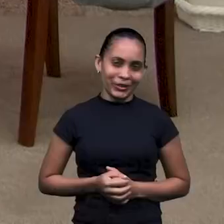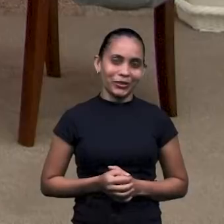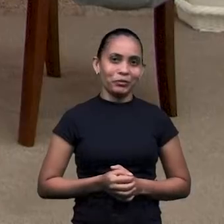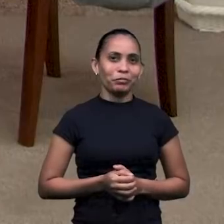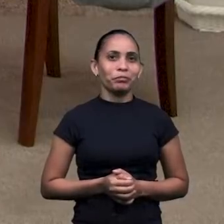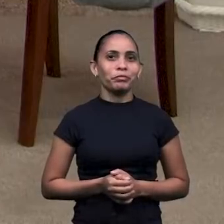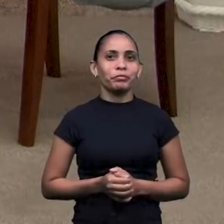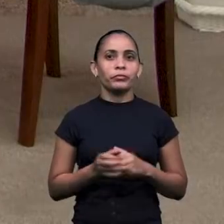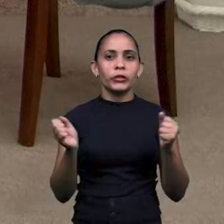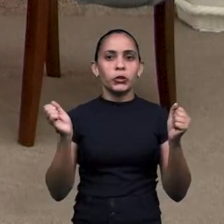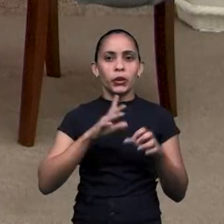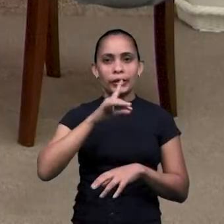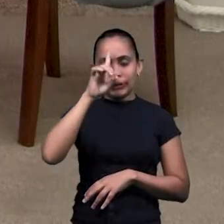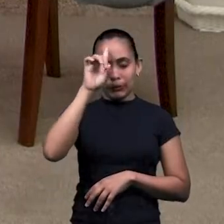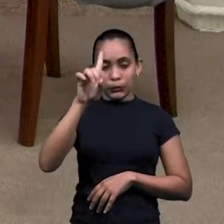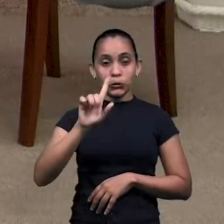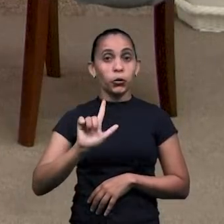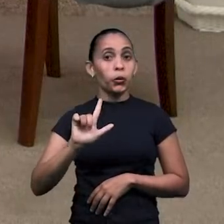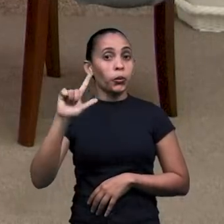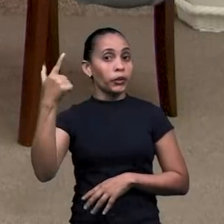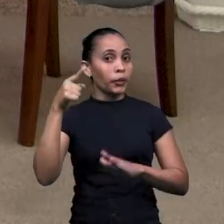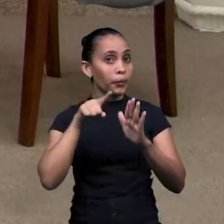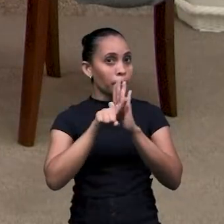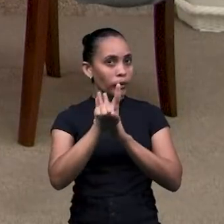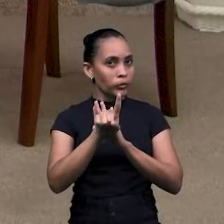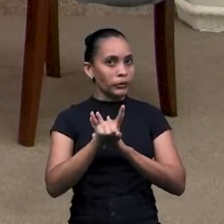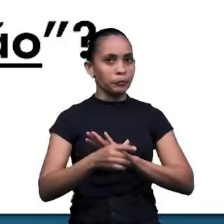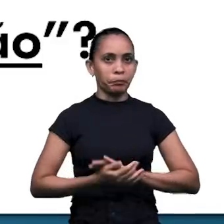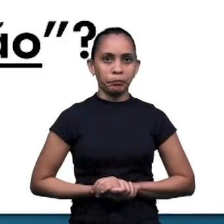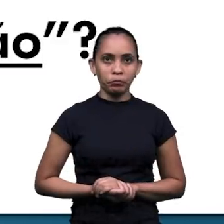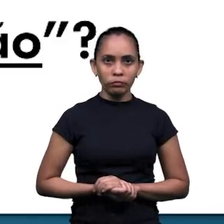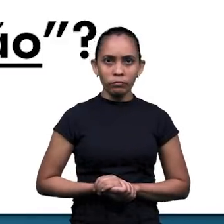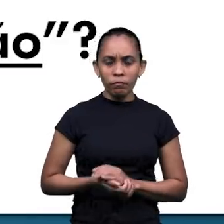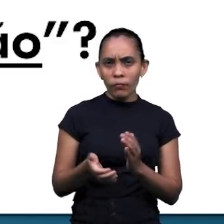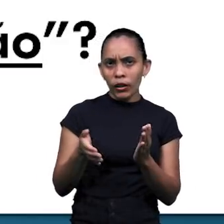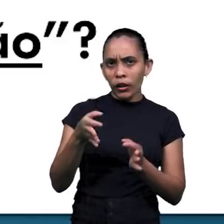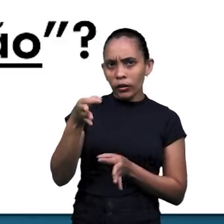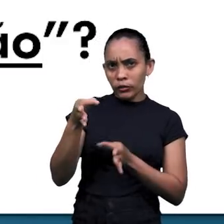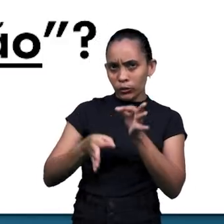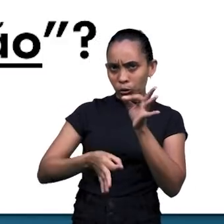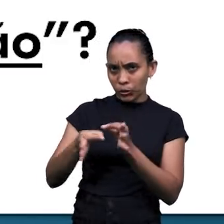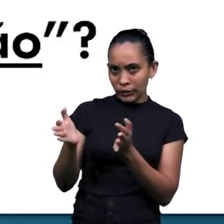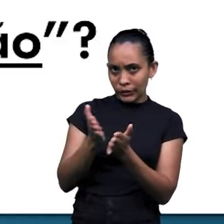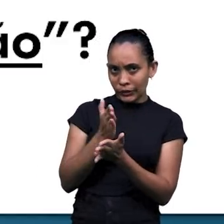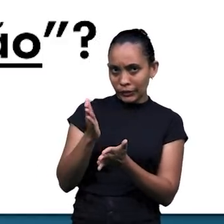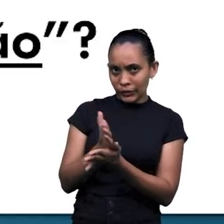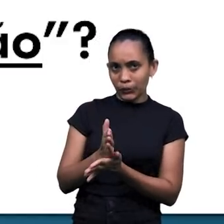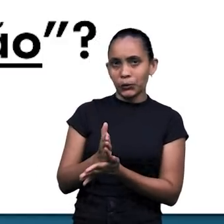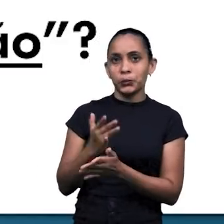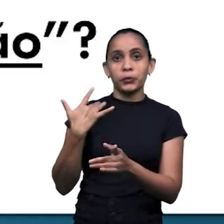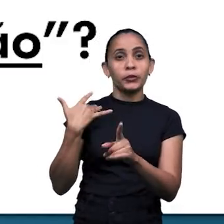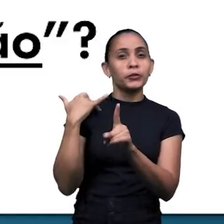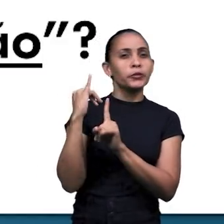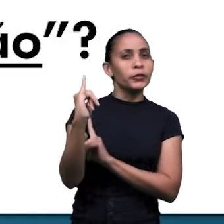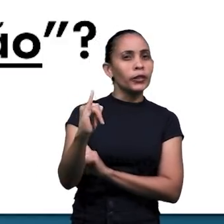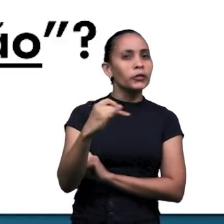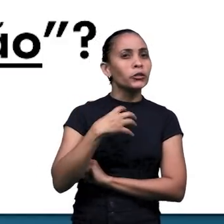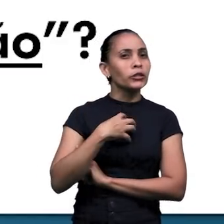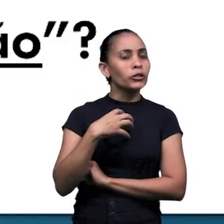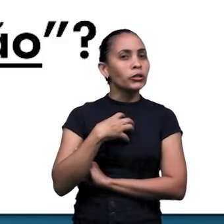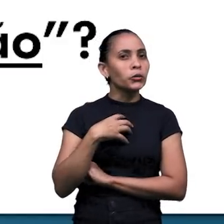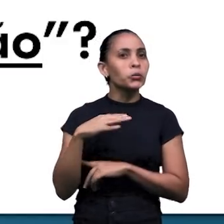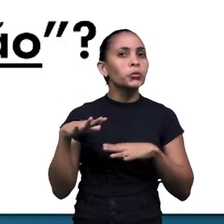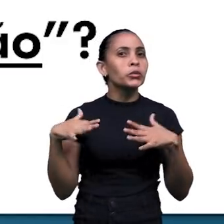Senhor. Glória a Deus. Glória a Deus. Vamos à próxima pergunta, então. No livro de Juízes, capítulo 14, verso 18, Qual o